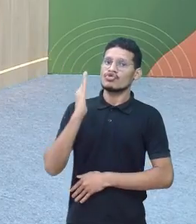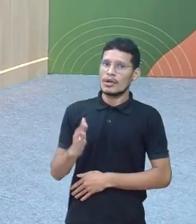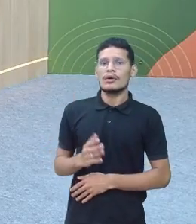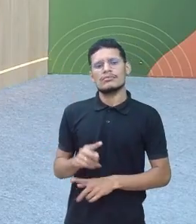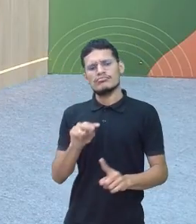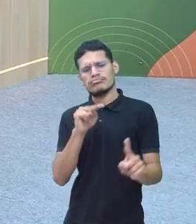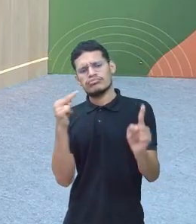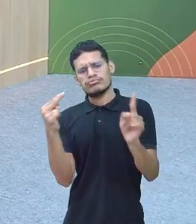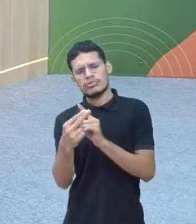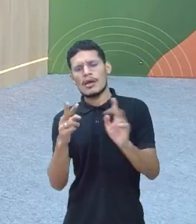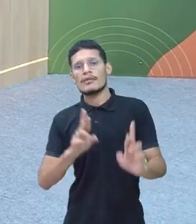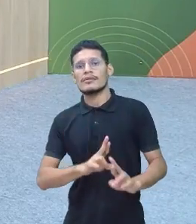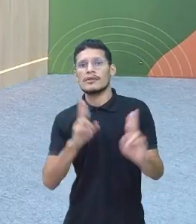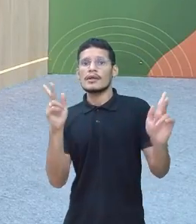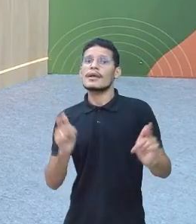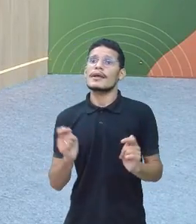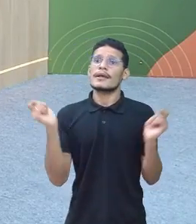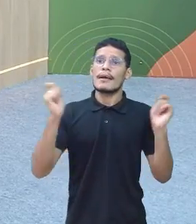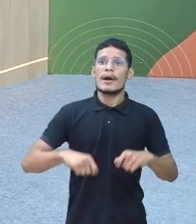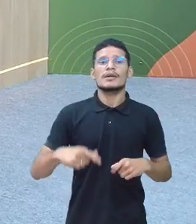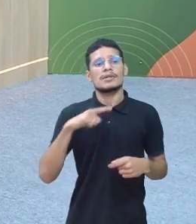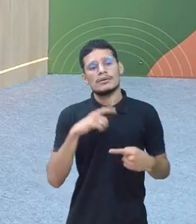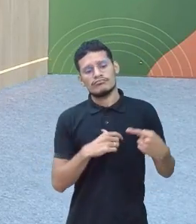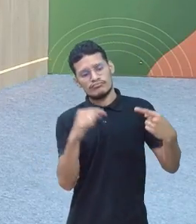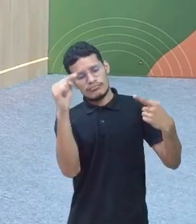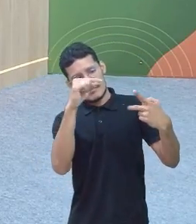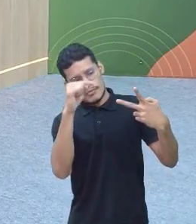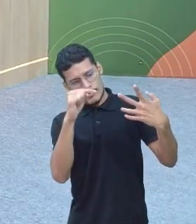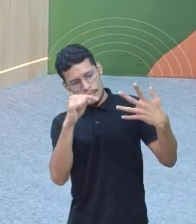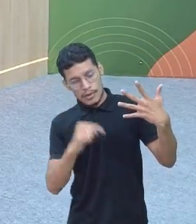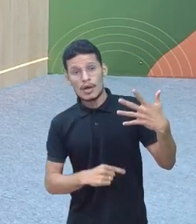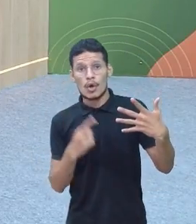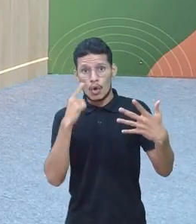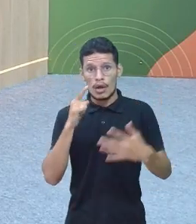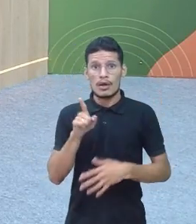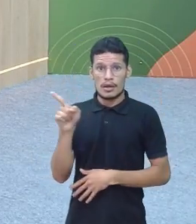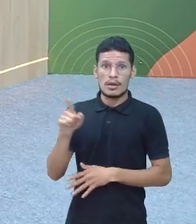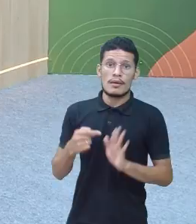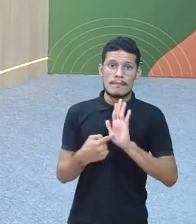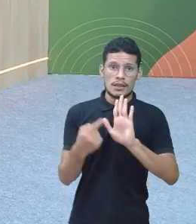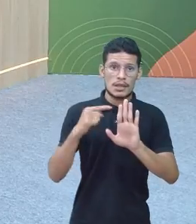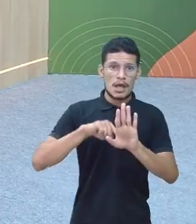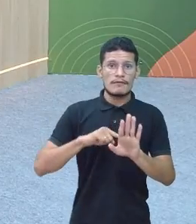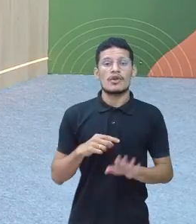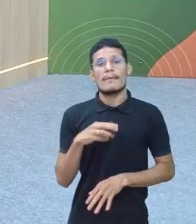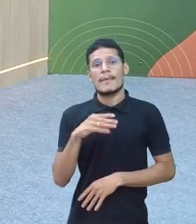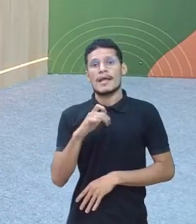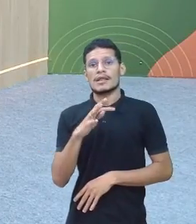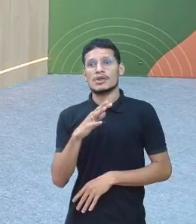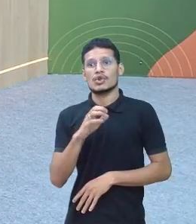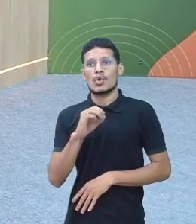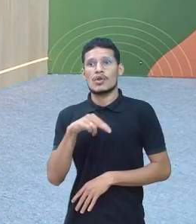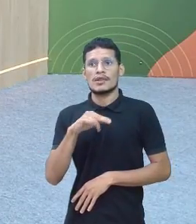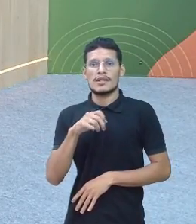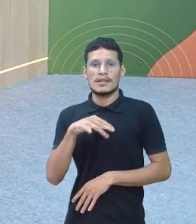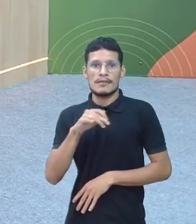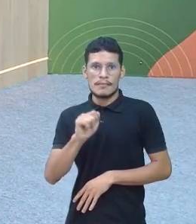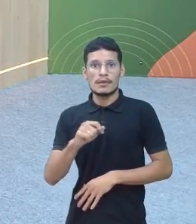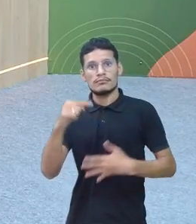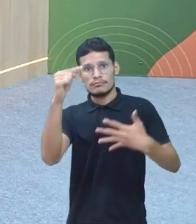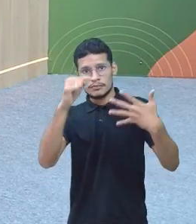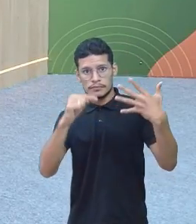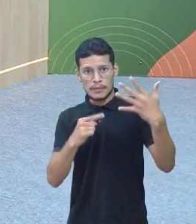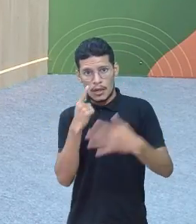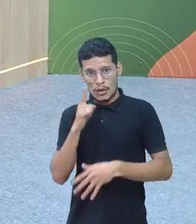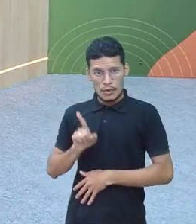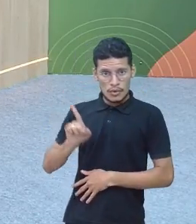olhar diferenciado pode passar por todos esses recursos, que são metáfora, metonímia, catacrese, a perífrase e a